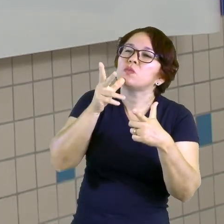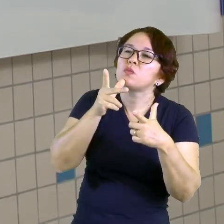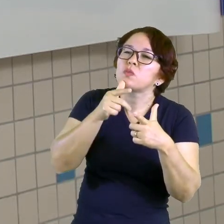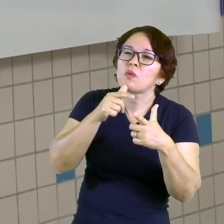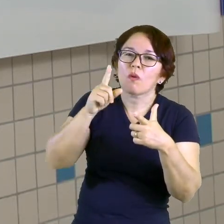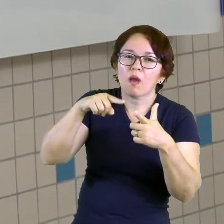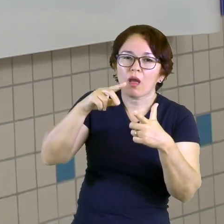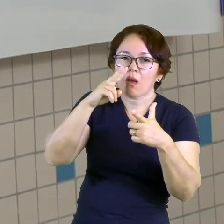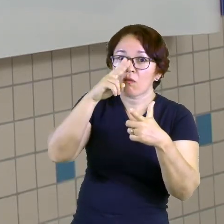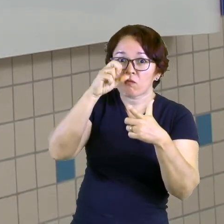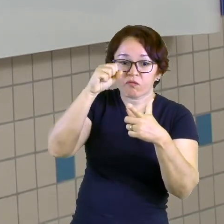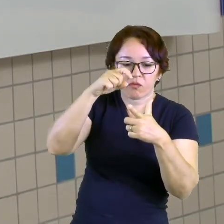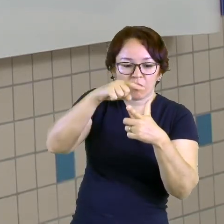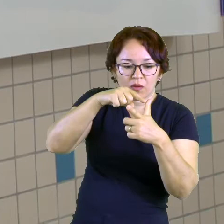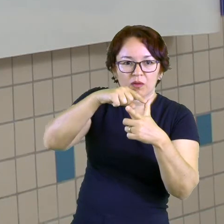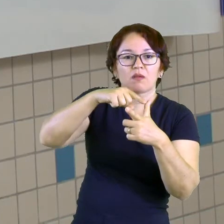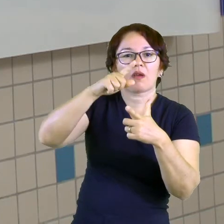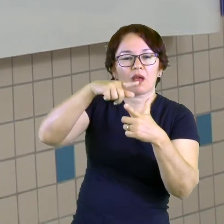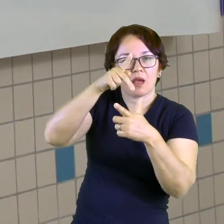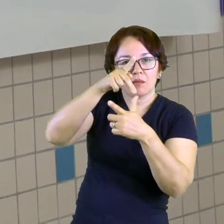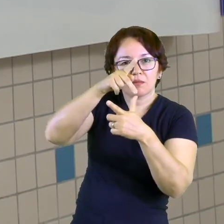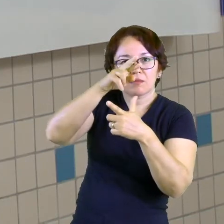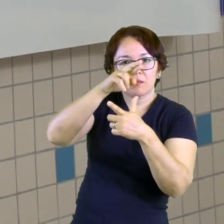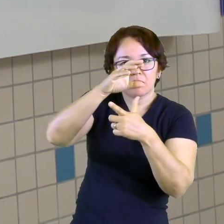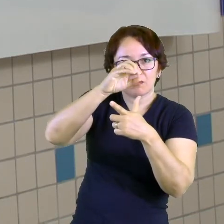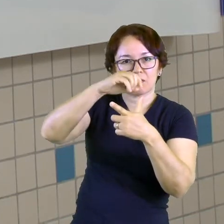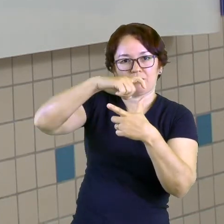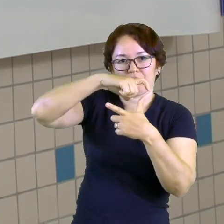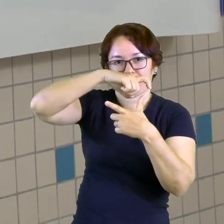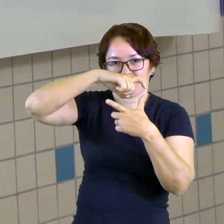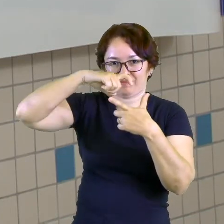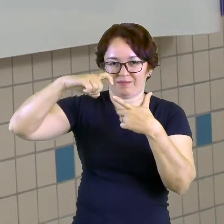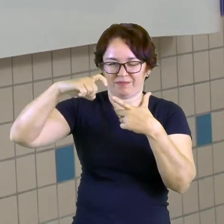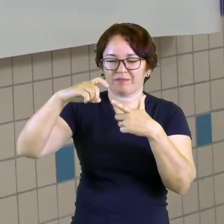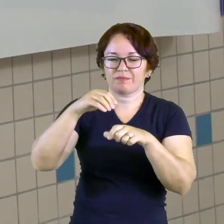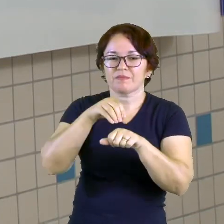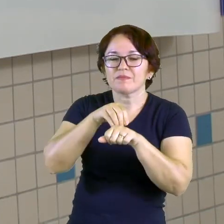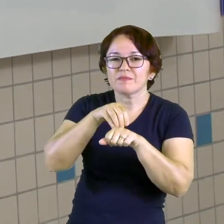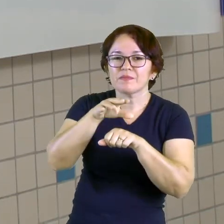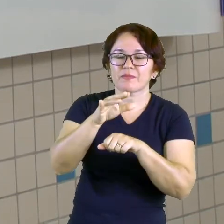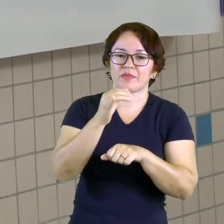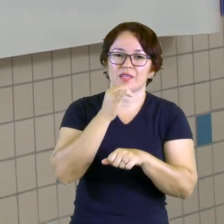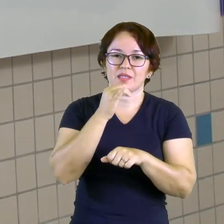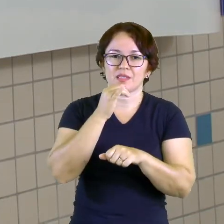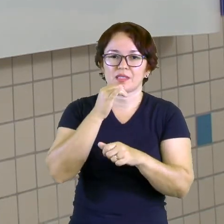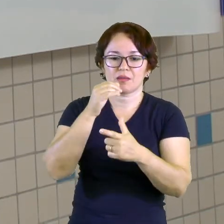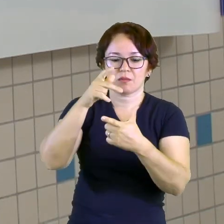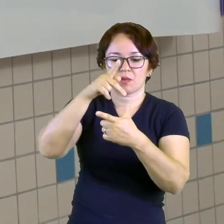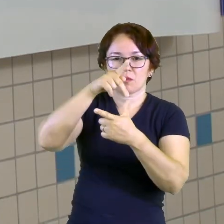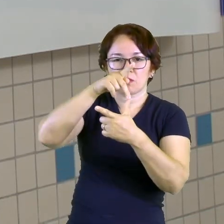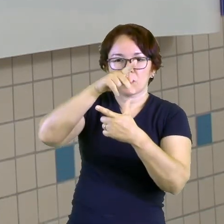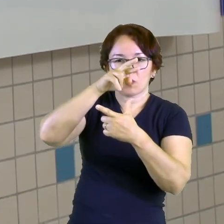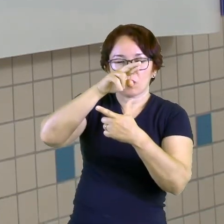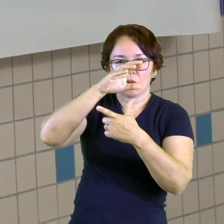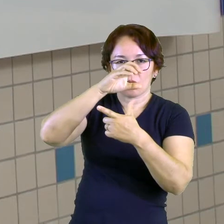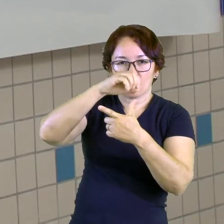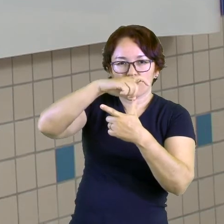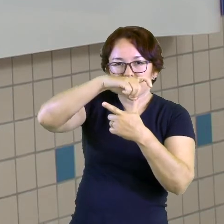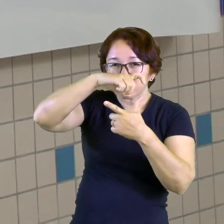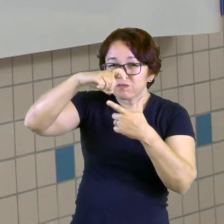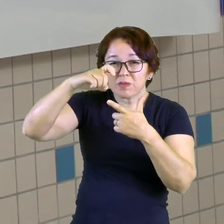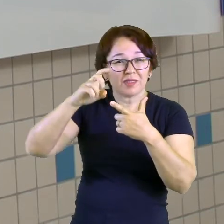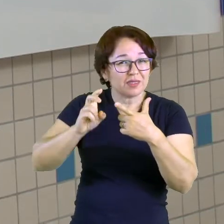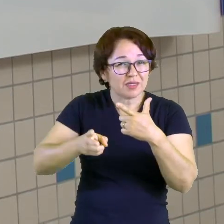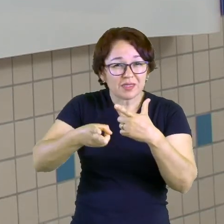uma proparoxítona. E uma dica, olha, todas as proparoxítonas são